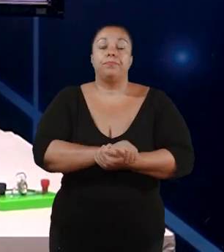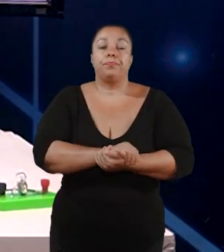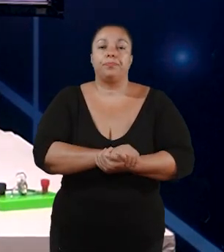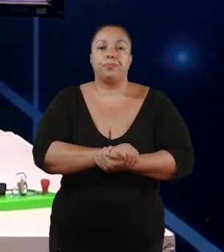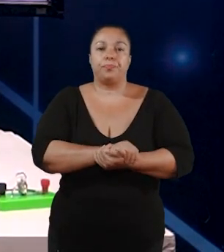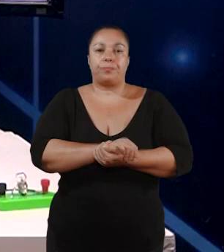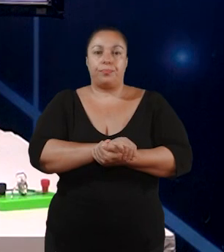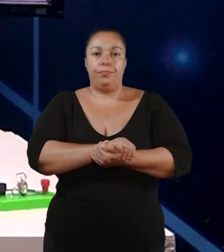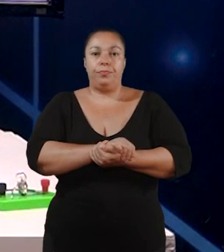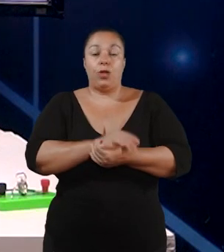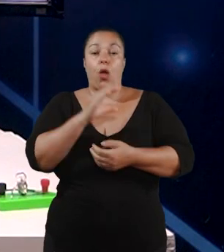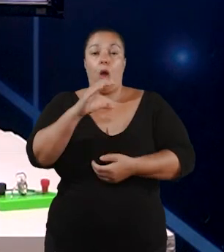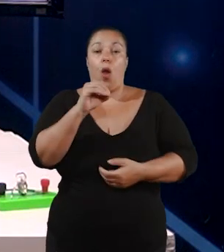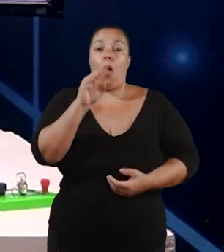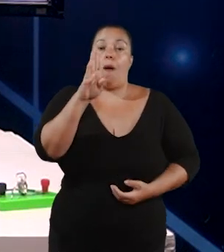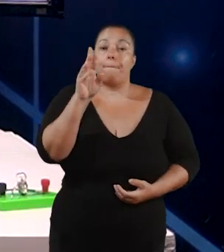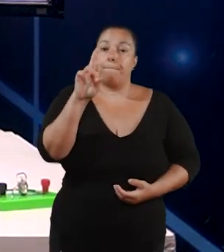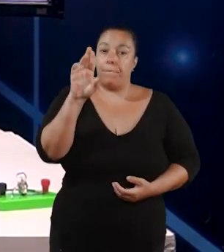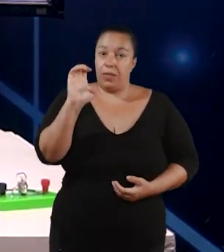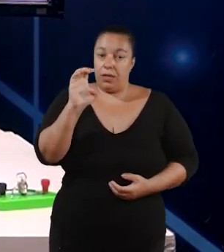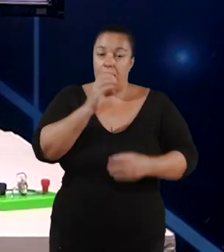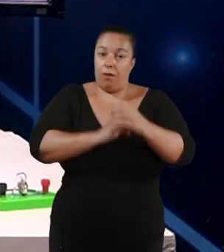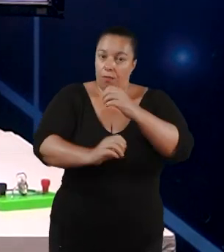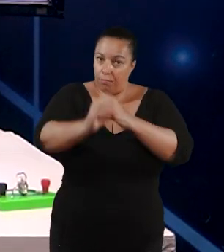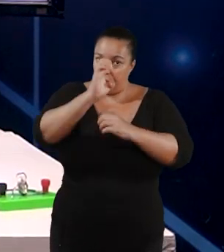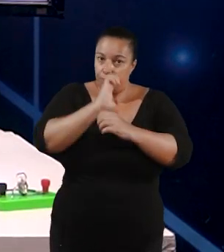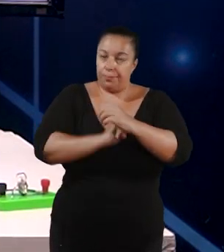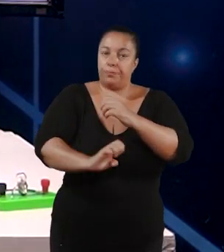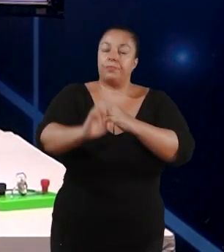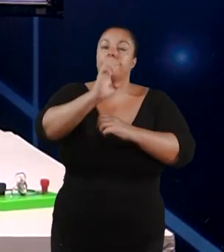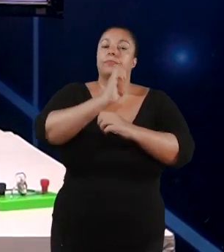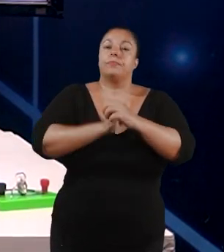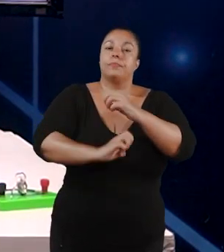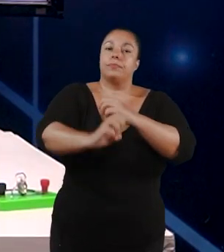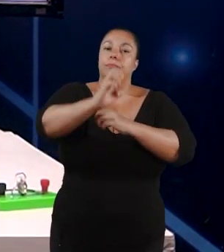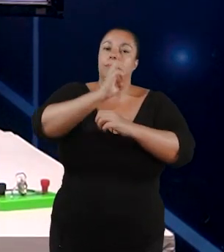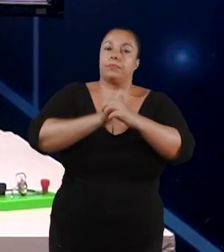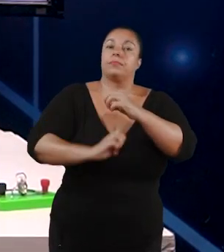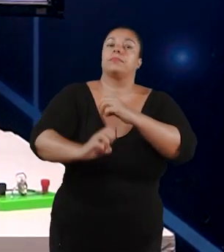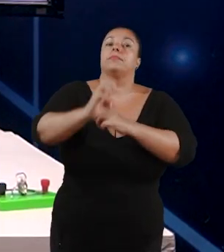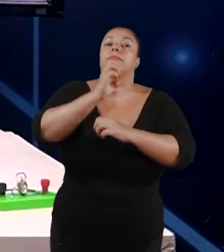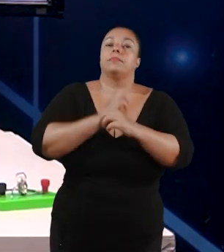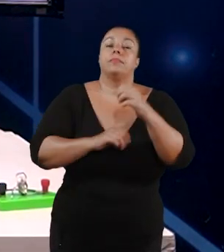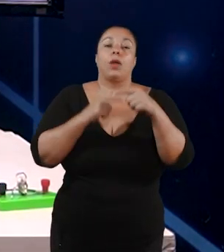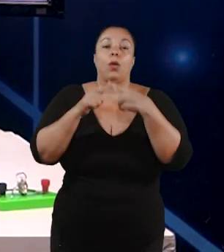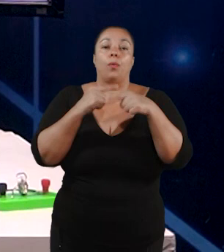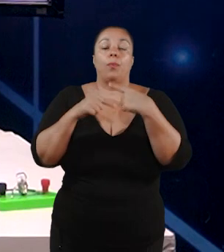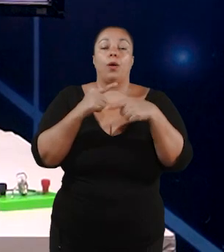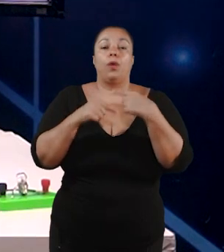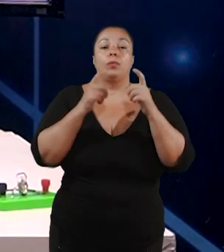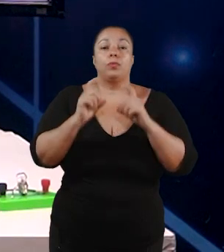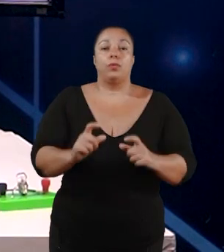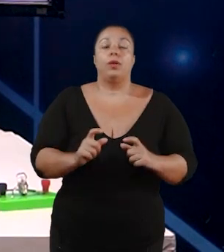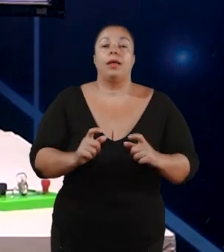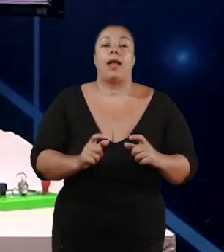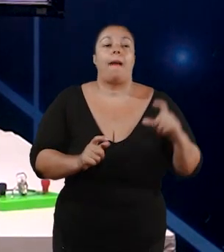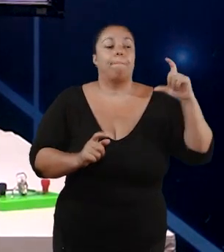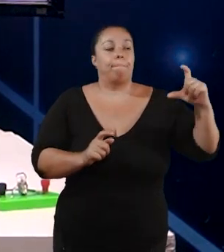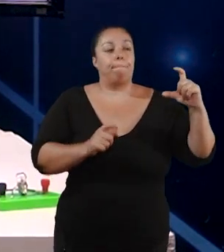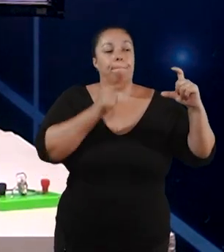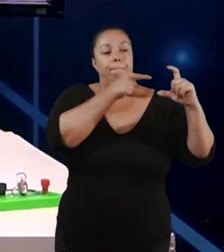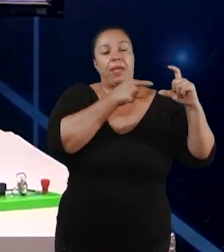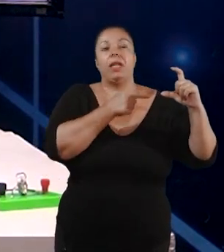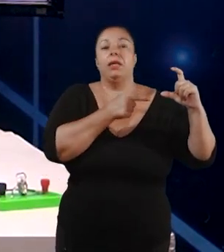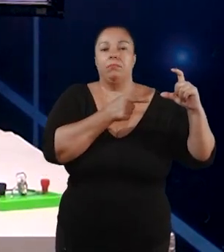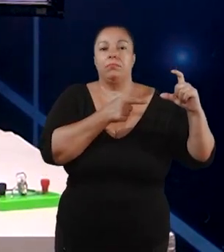uma haste aqui de cobre vão correr o circuito e vão voltar em direção a outro ponto da pilha do lado de cá. Mas isso